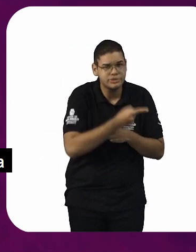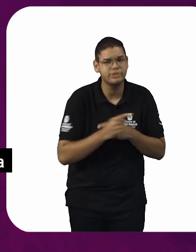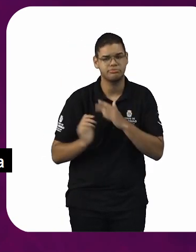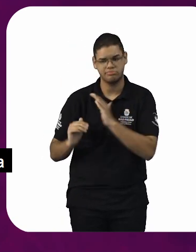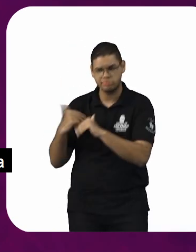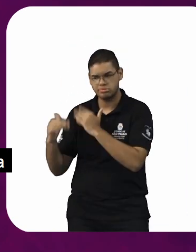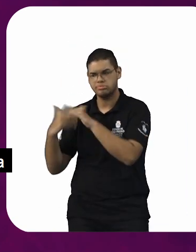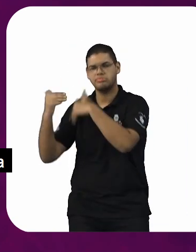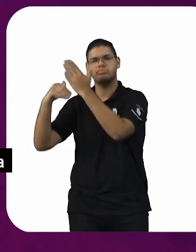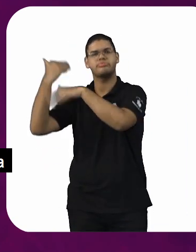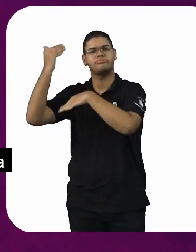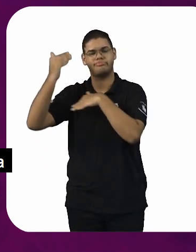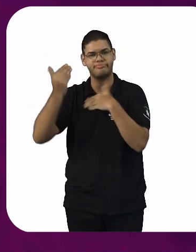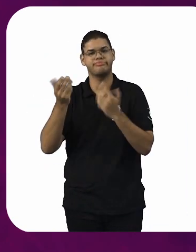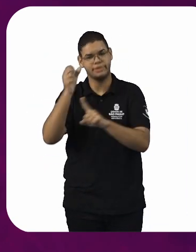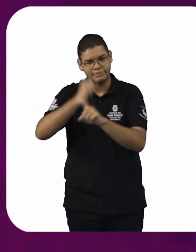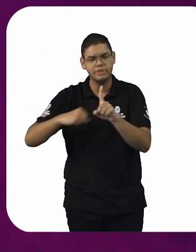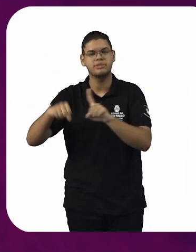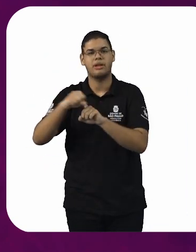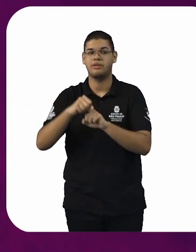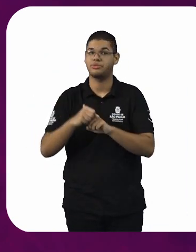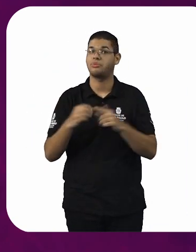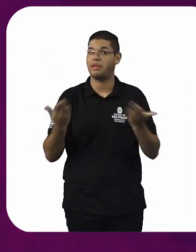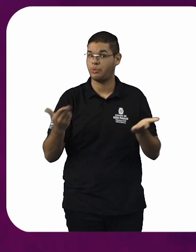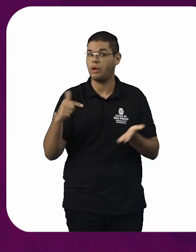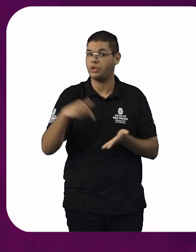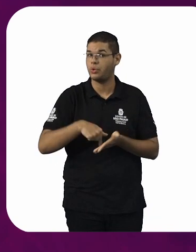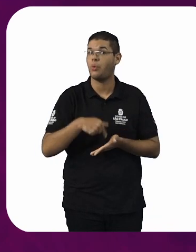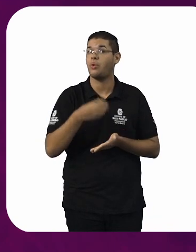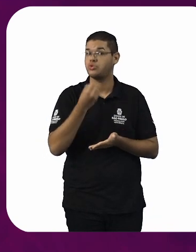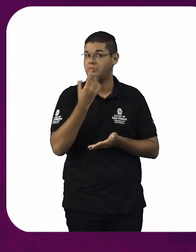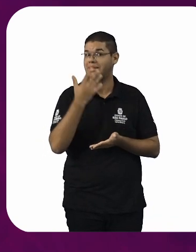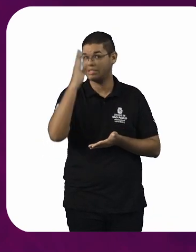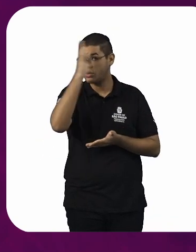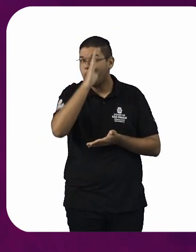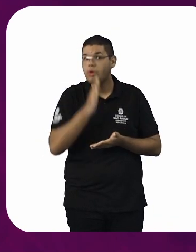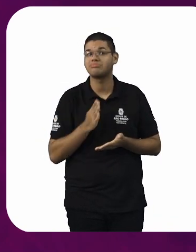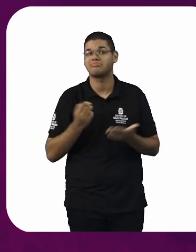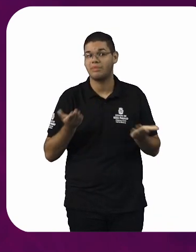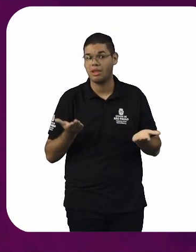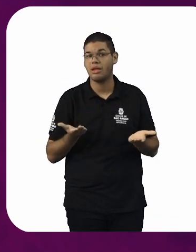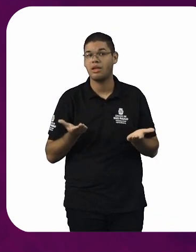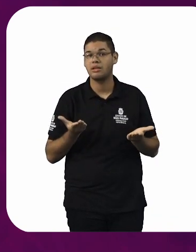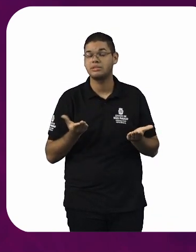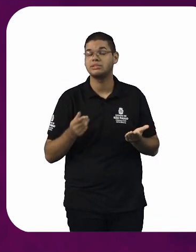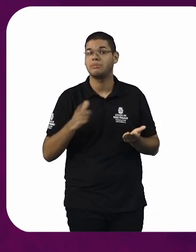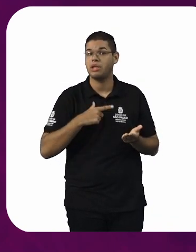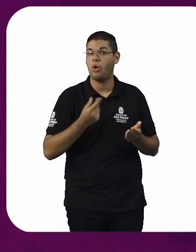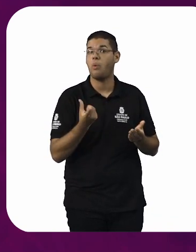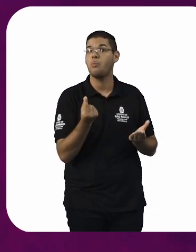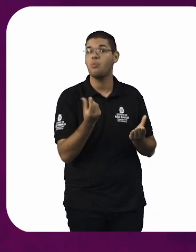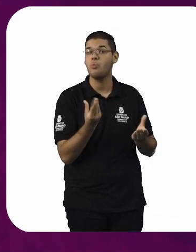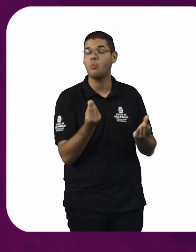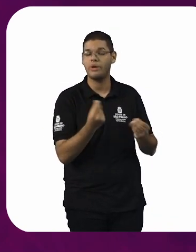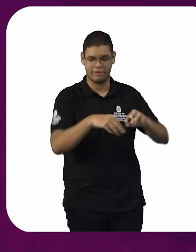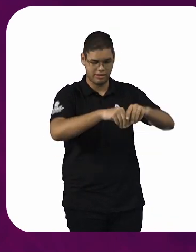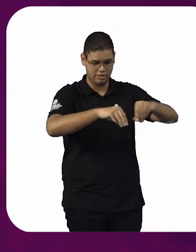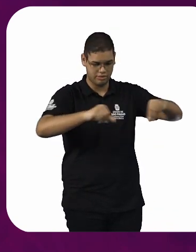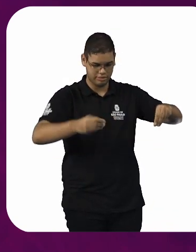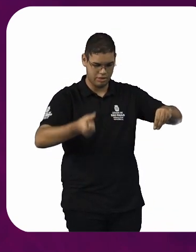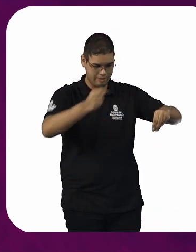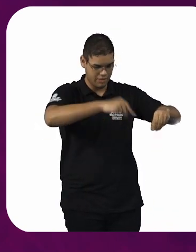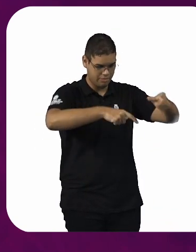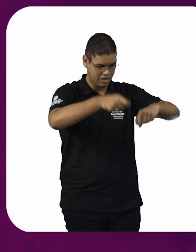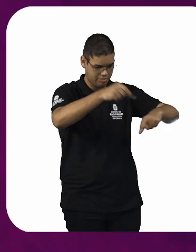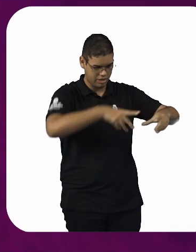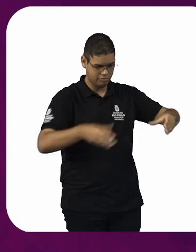Não é à toa que o Brasil hoje é um dos países que mais exporta grãos, né, e vive da agricultura, mas foi do